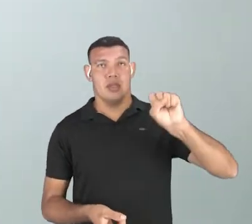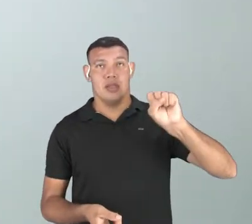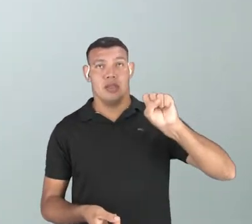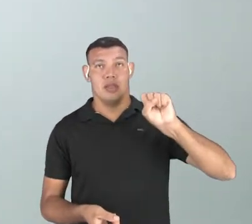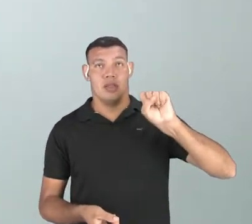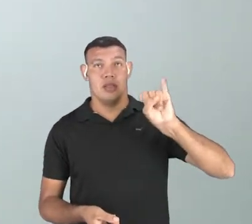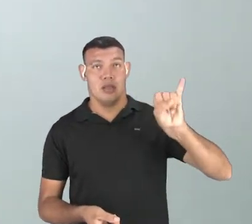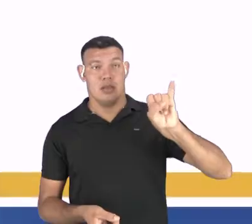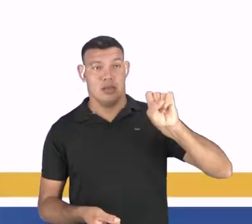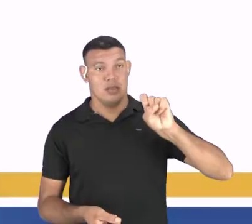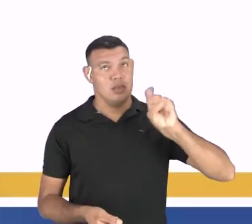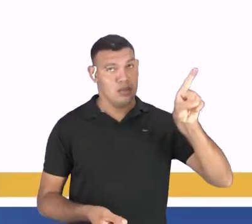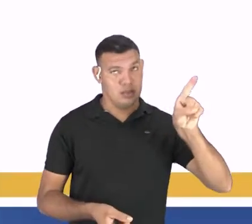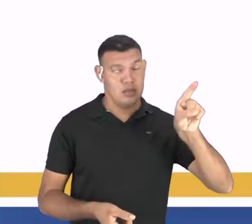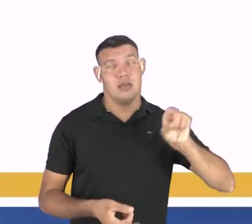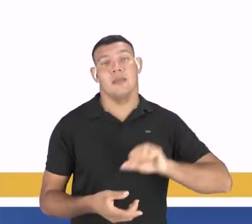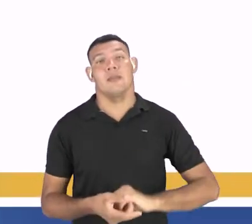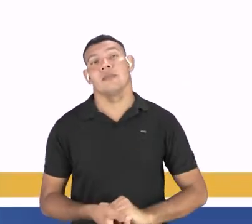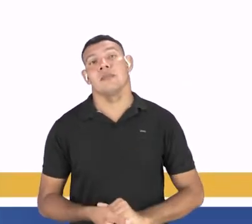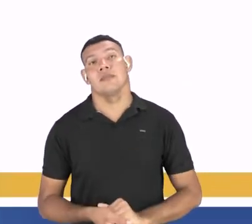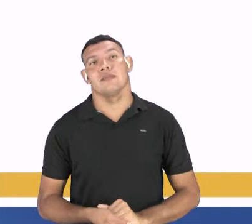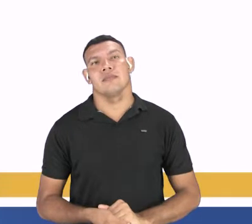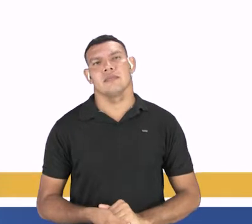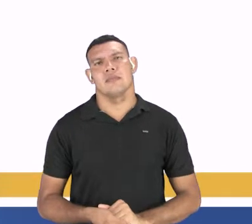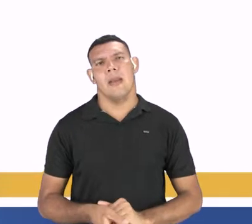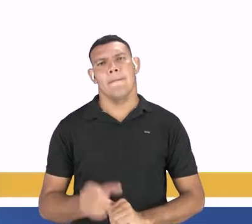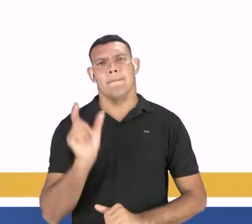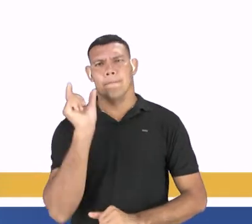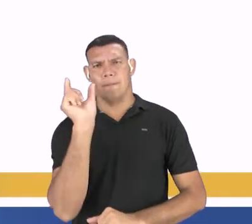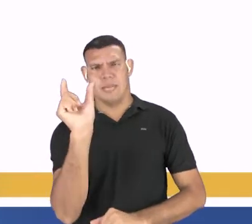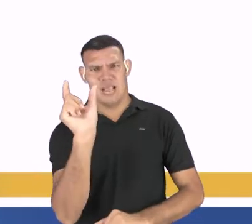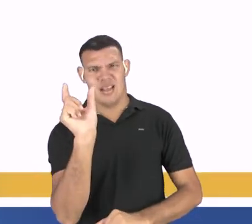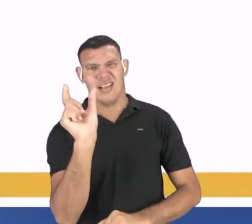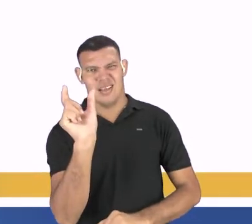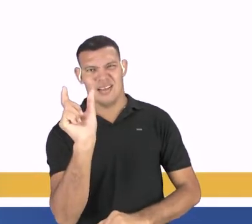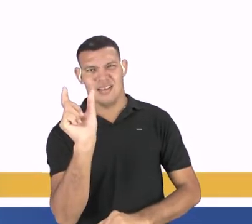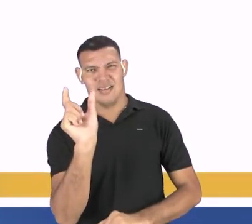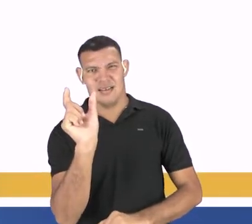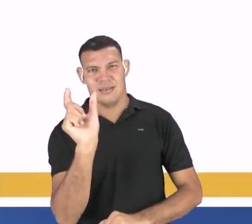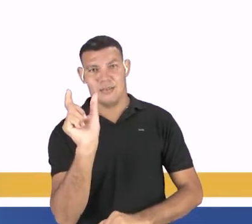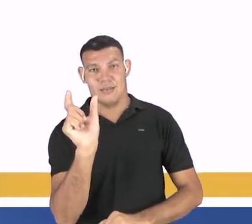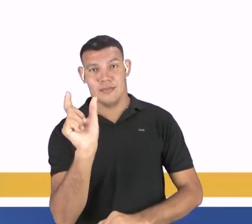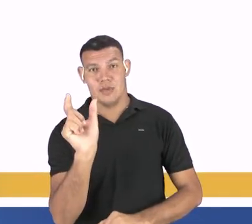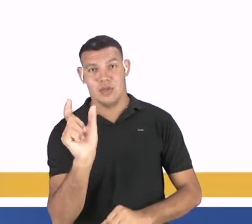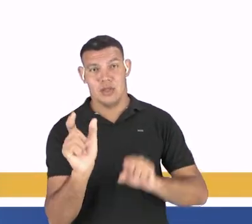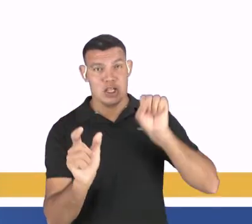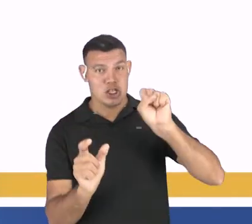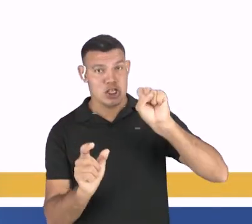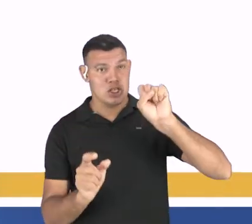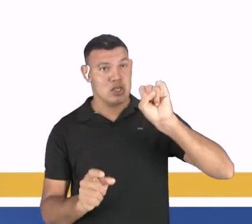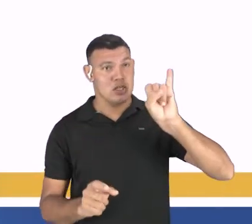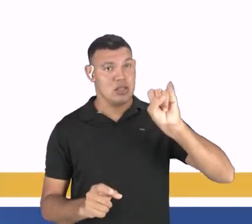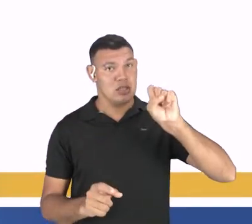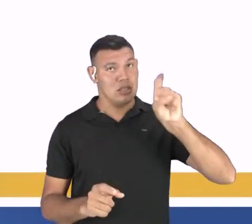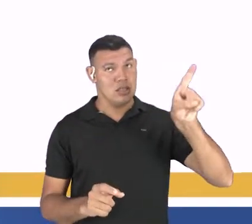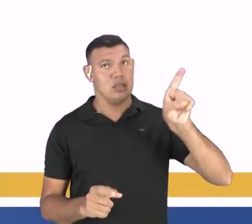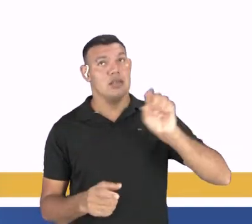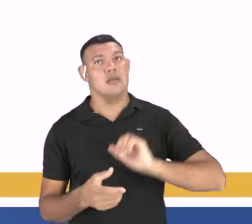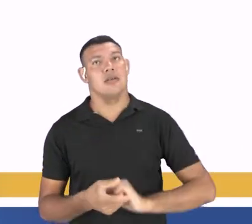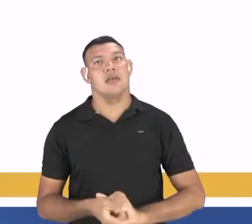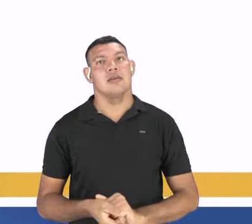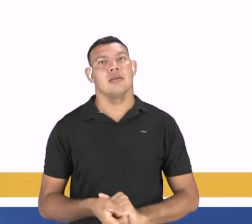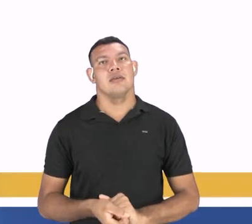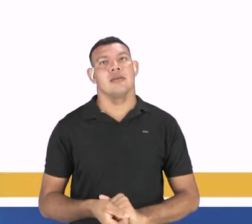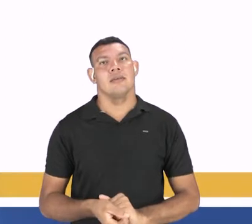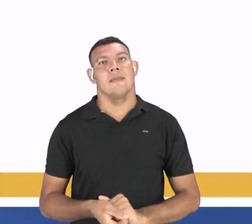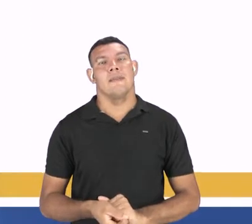com acentuação. Se você vê a palavra si com o acento, você vai saber que ela só vai poder estar se